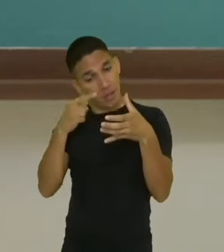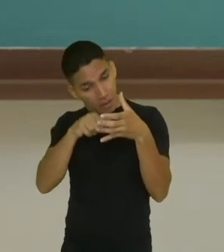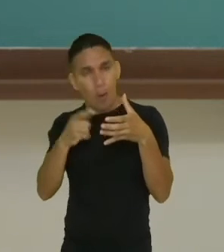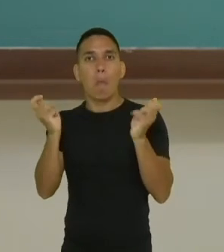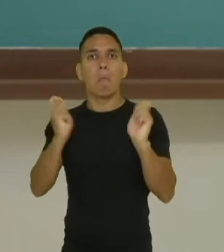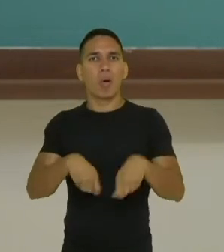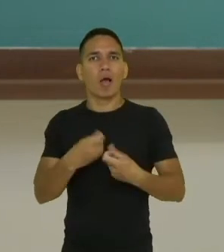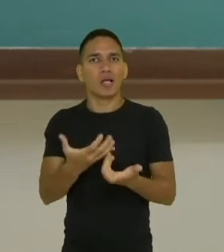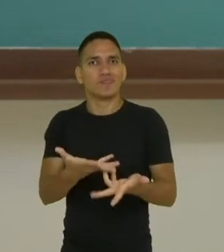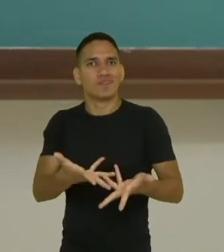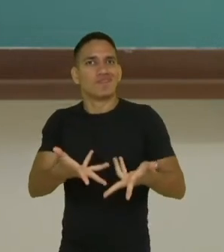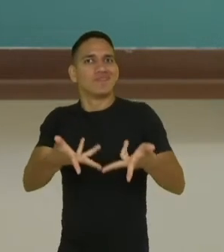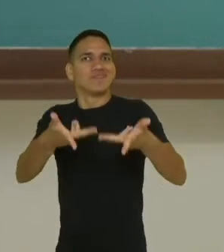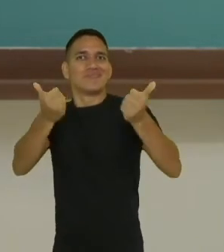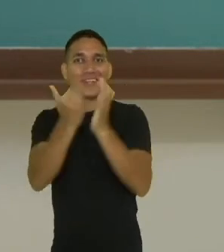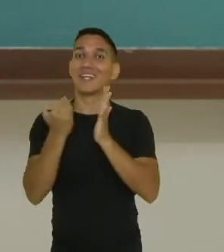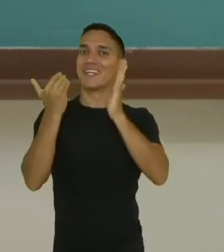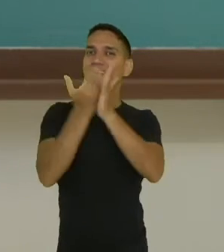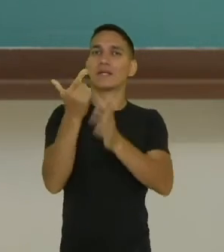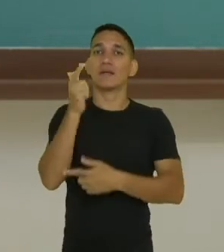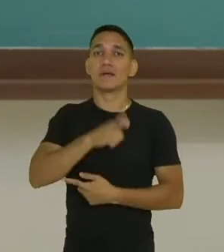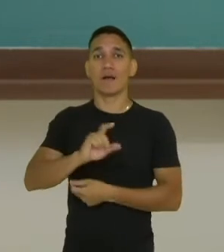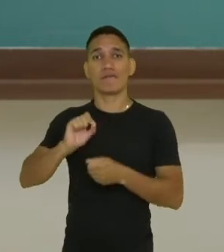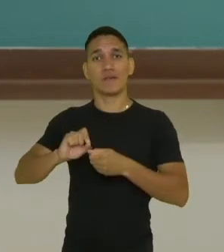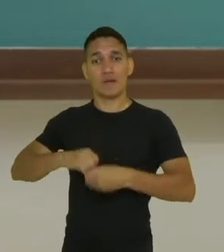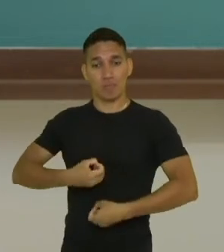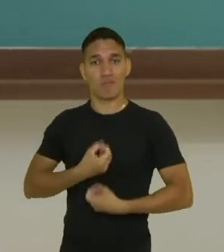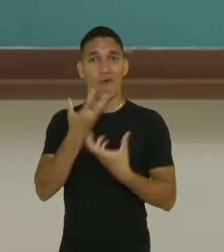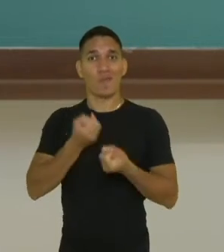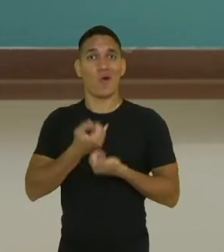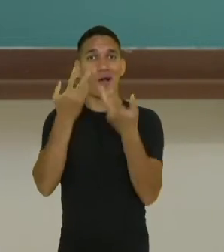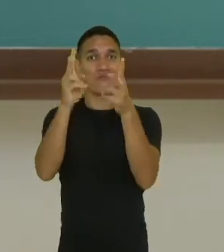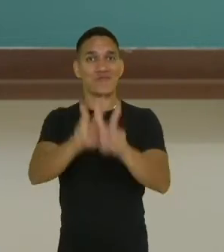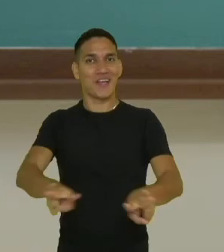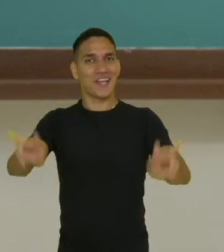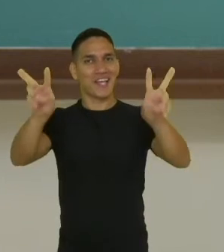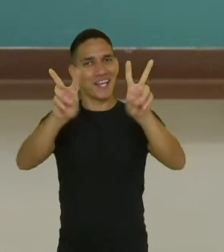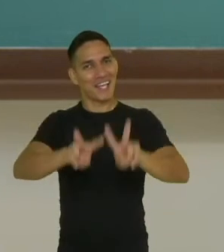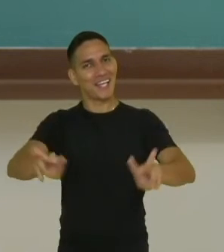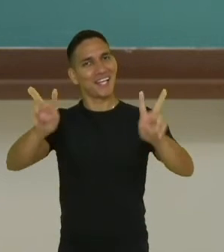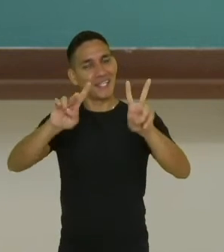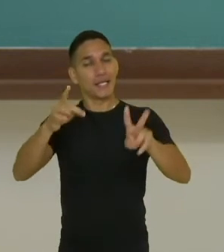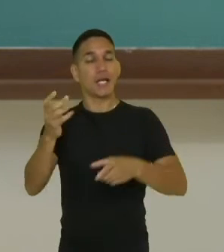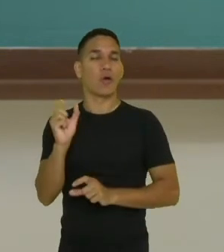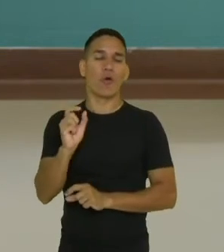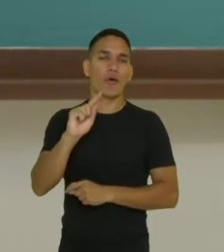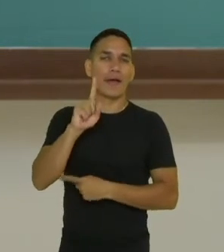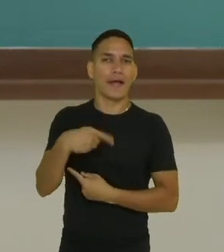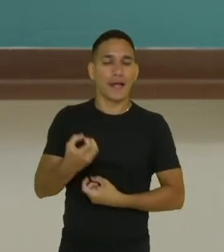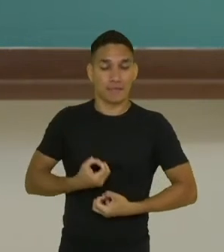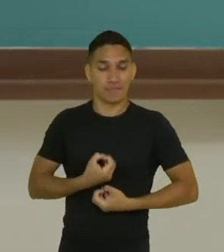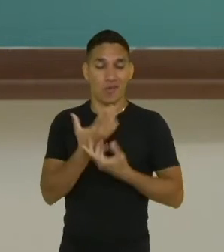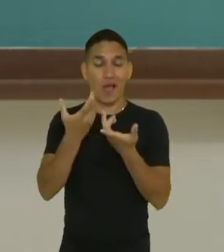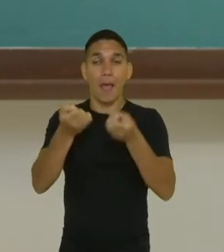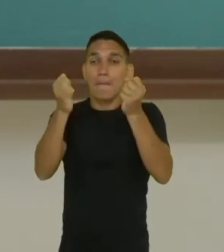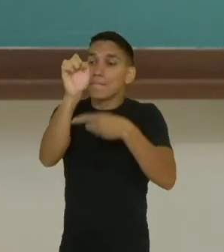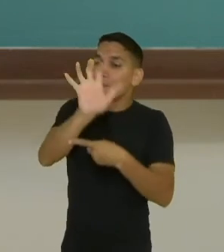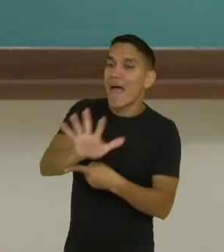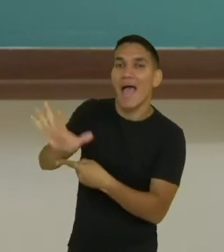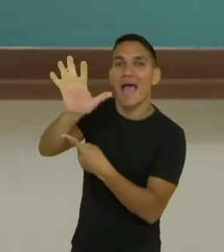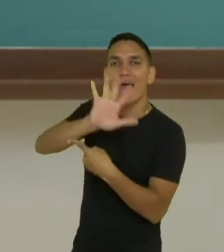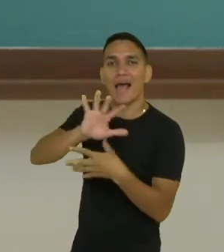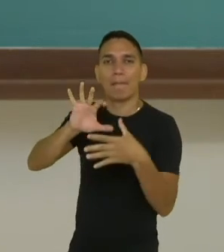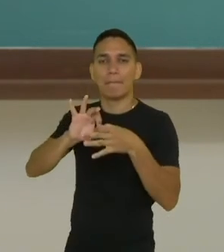material riquíssimo para a produção de poesia visual, para a produção de imagens